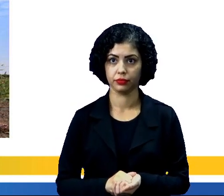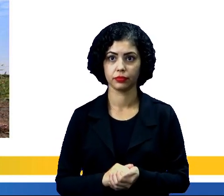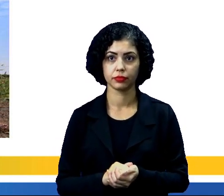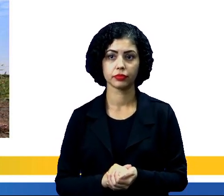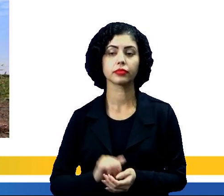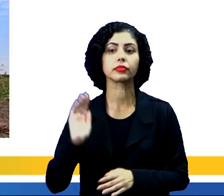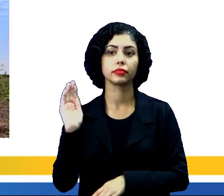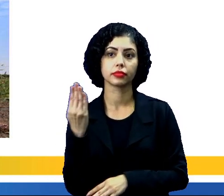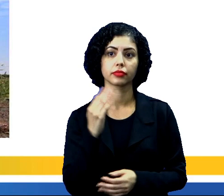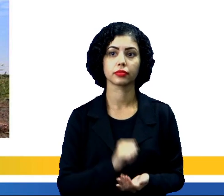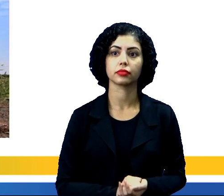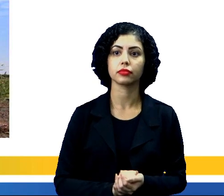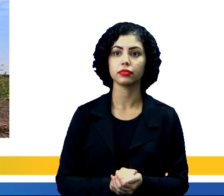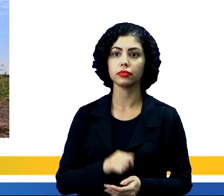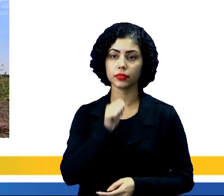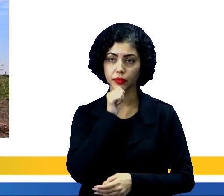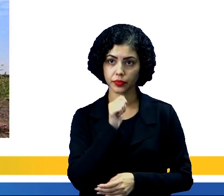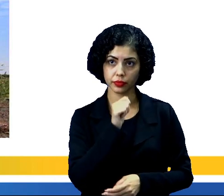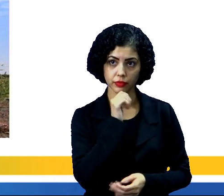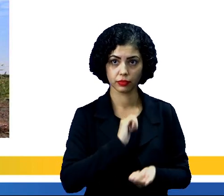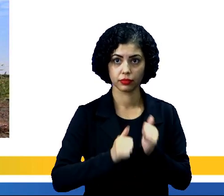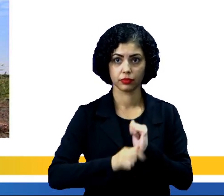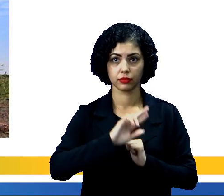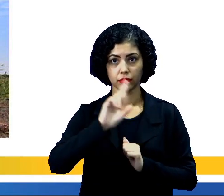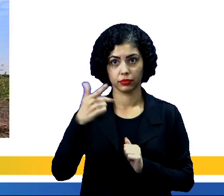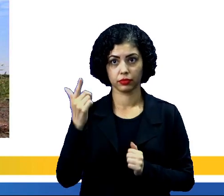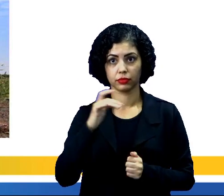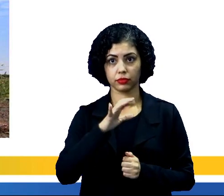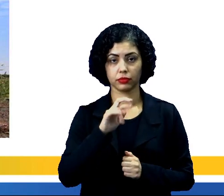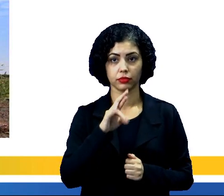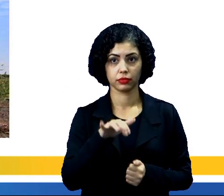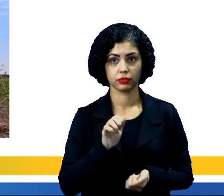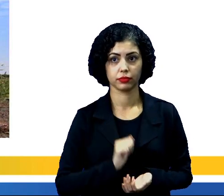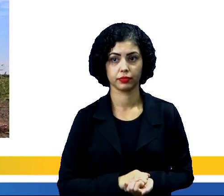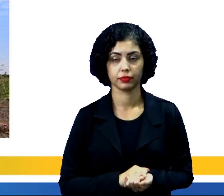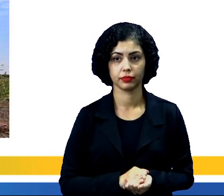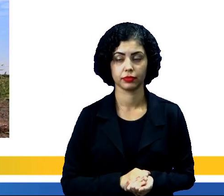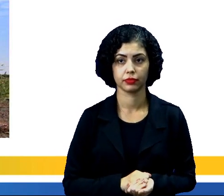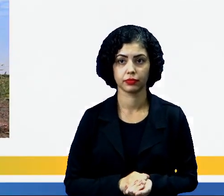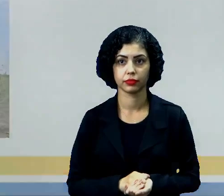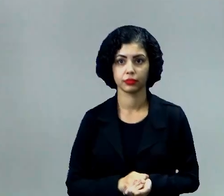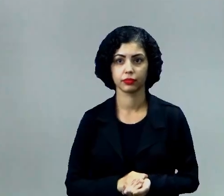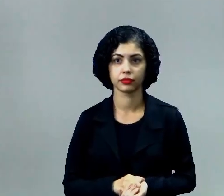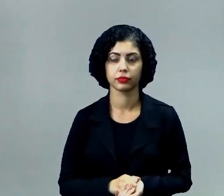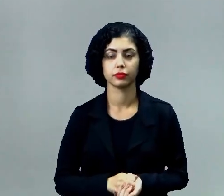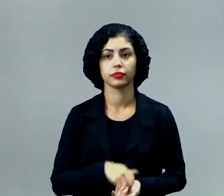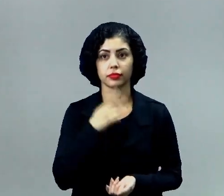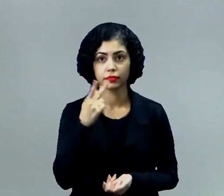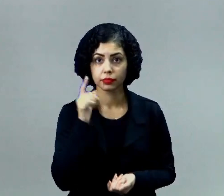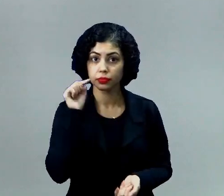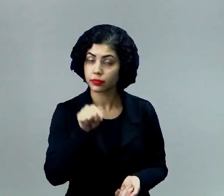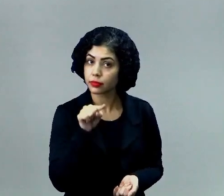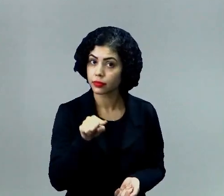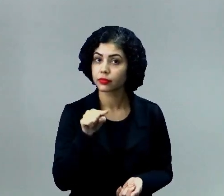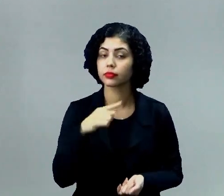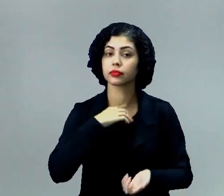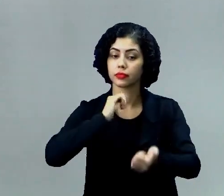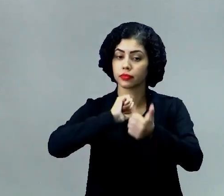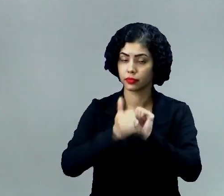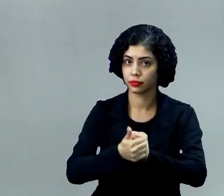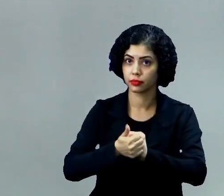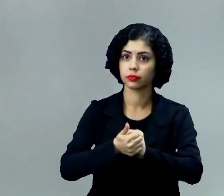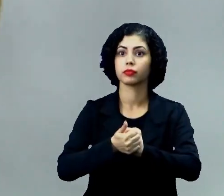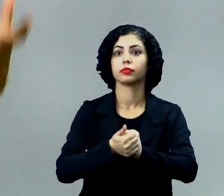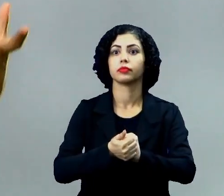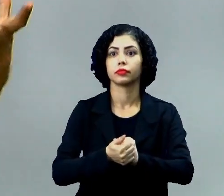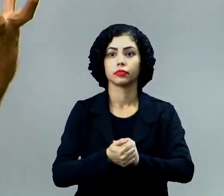na lata. O fato é que o esporte é outra variação do cricket. Foi o que eu acabei de mencionar. Aqui a gente adaptou